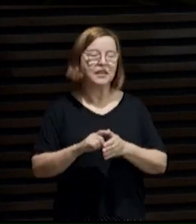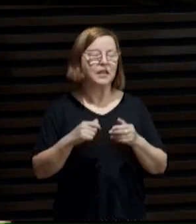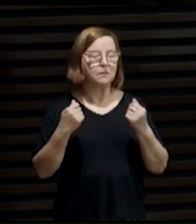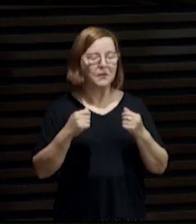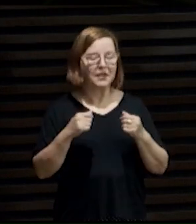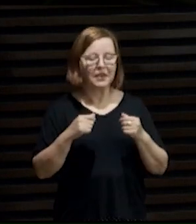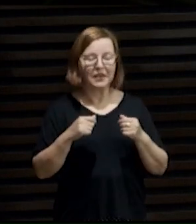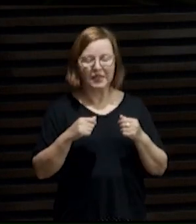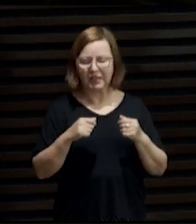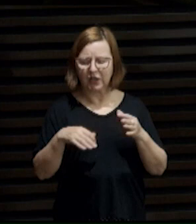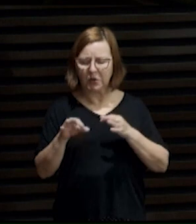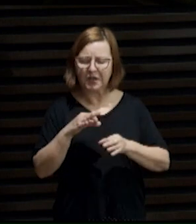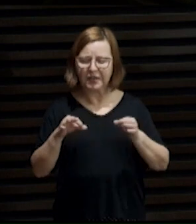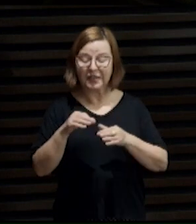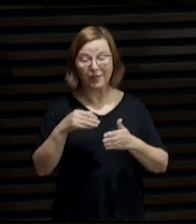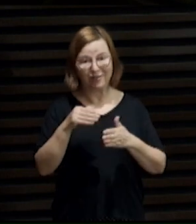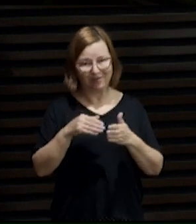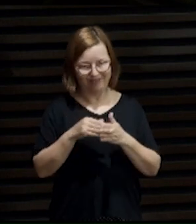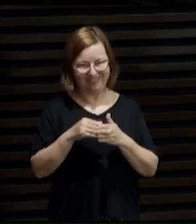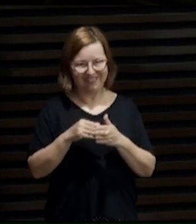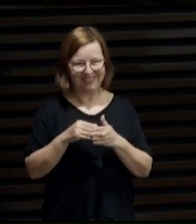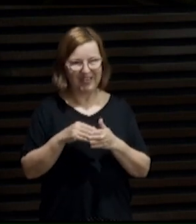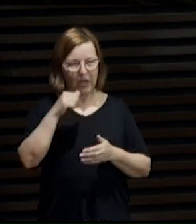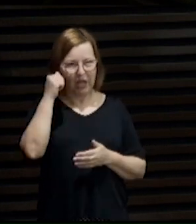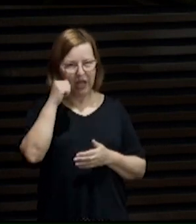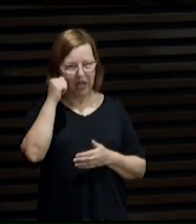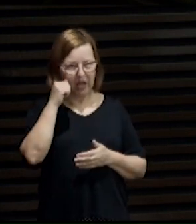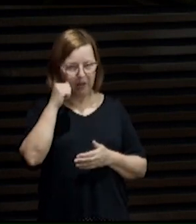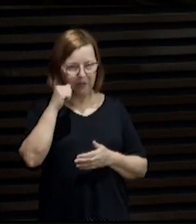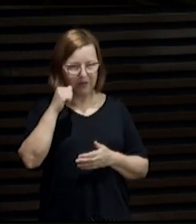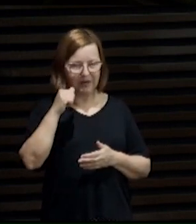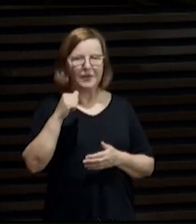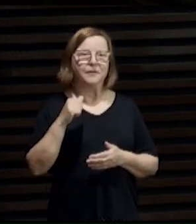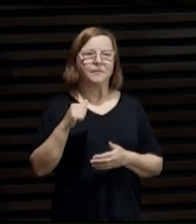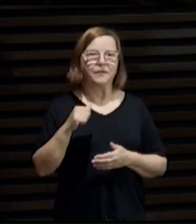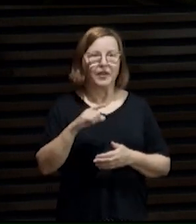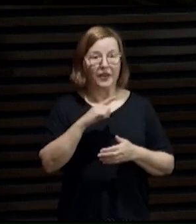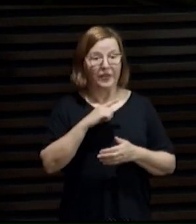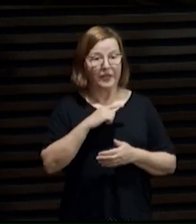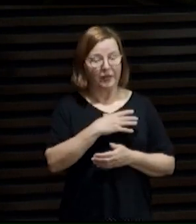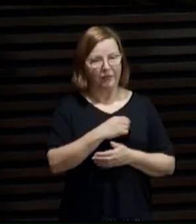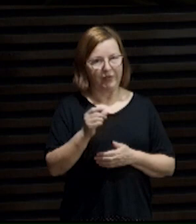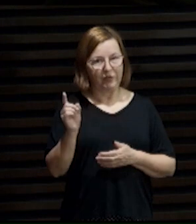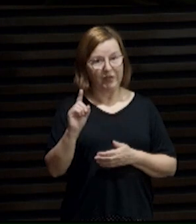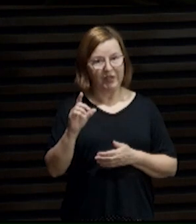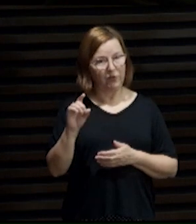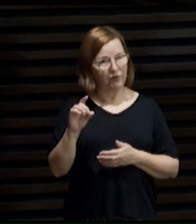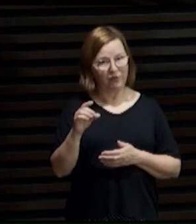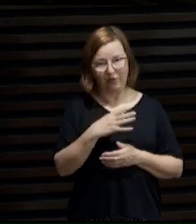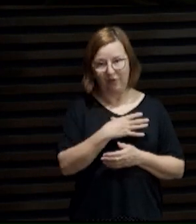Ela vai crescer e vai ser frutífera. Ela vai dar filhos, mas não só filhos. É a mulher que traz sabedoria para